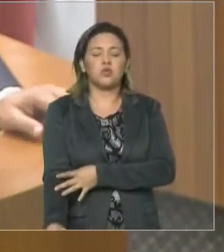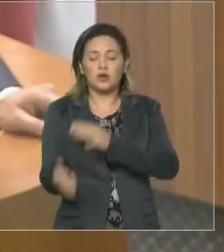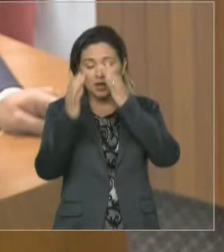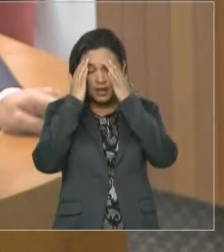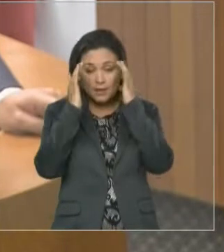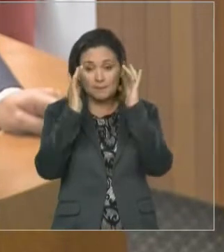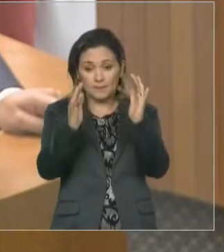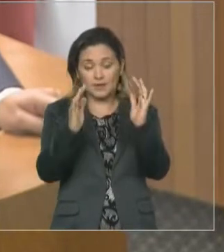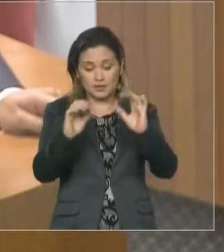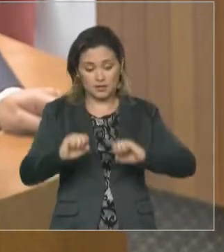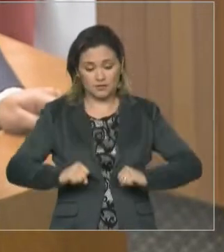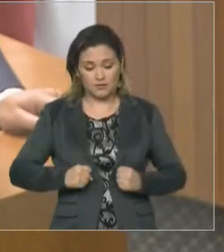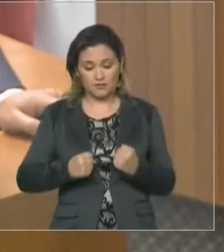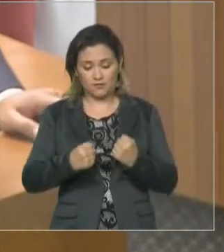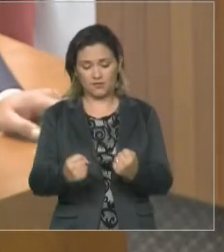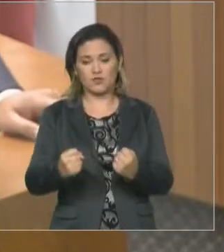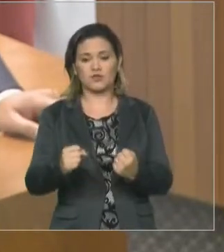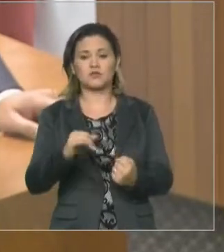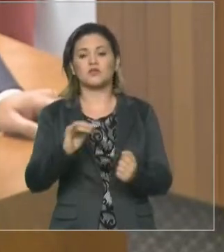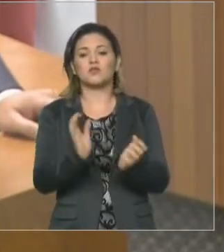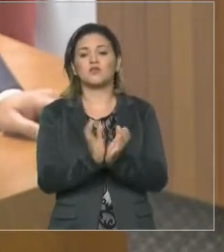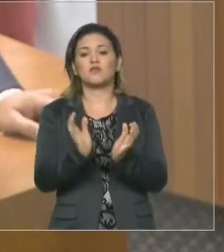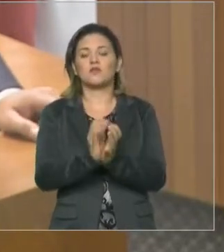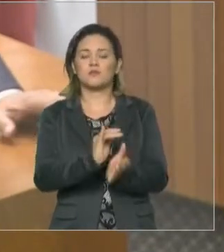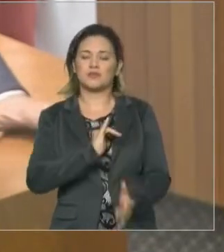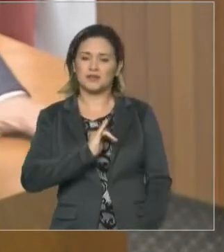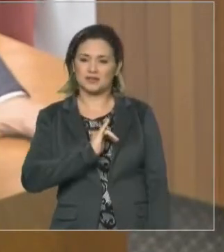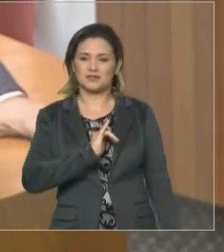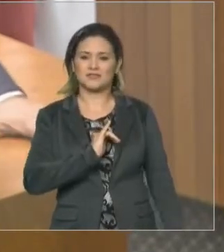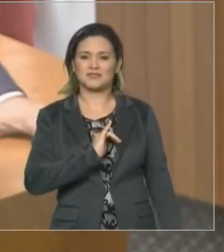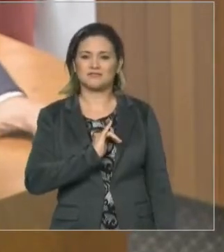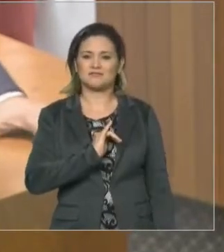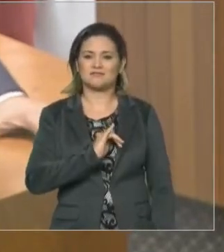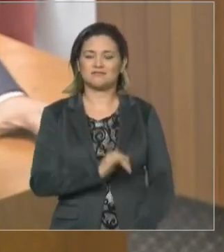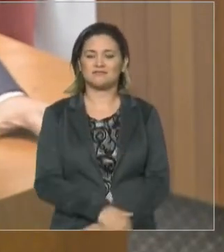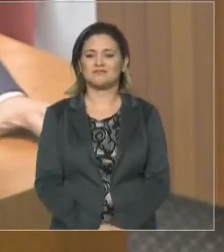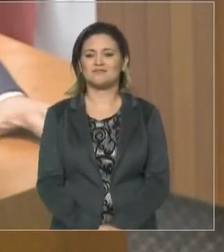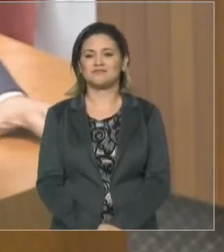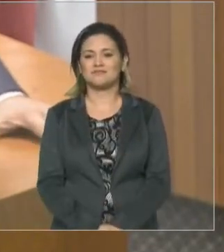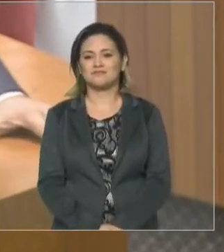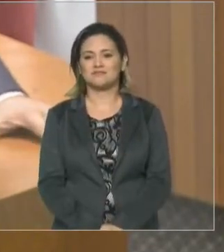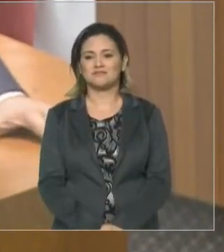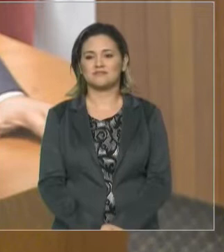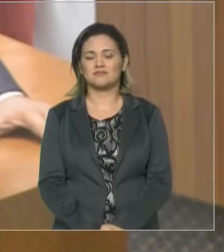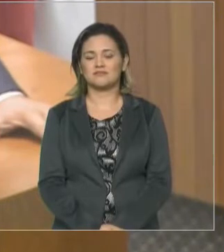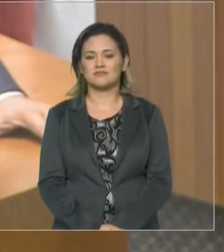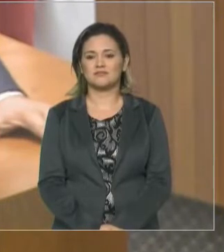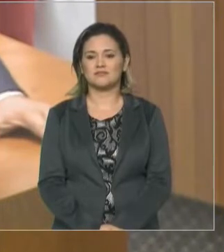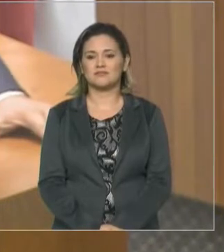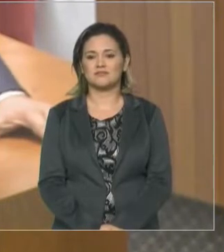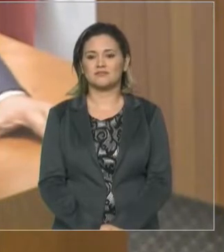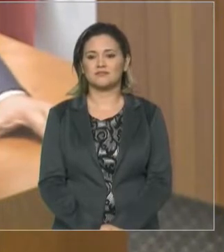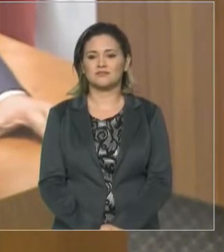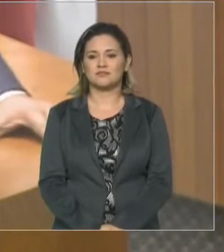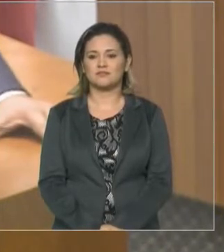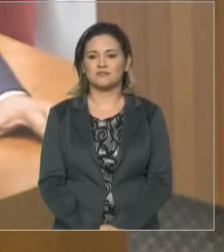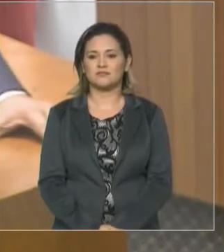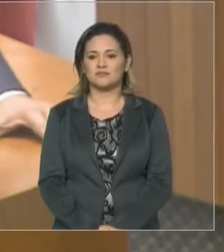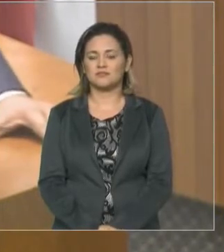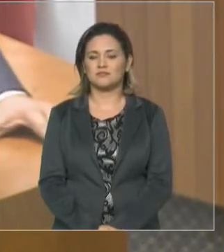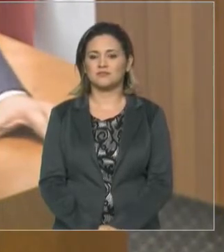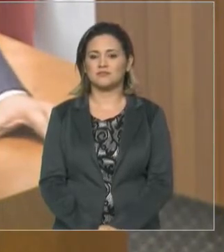força do Imperatriz, do nosso querido Cavalo de Aço. Eu faço questão